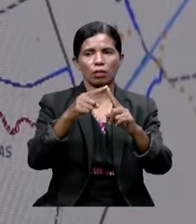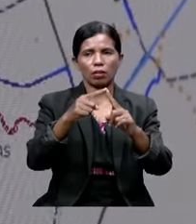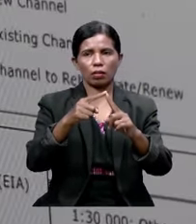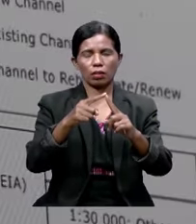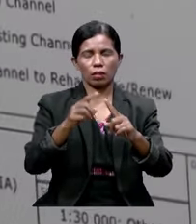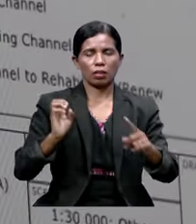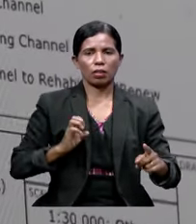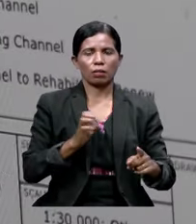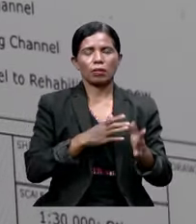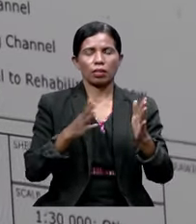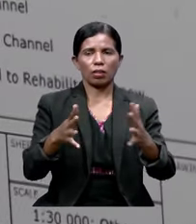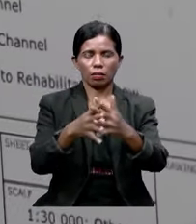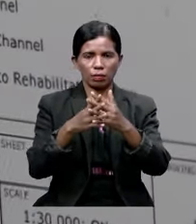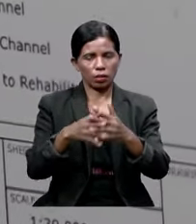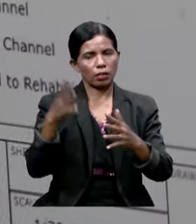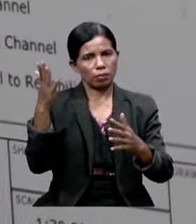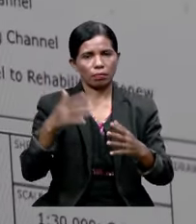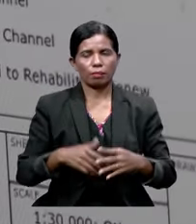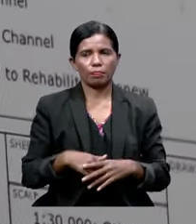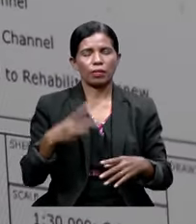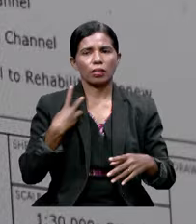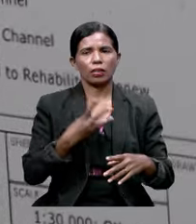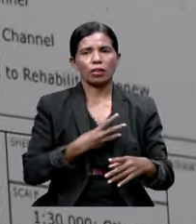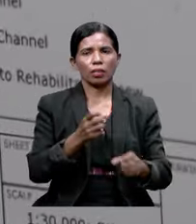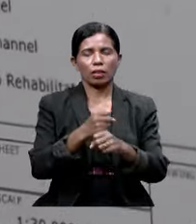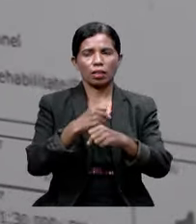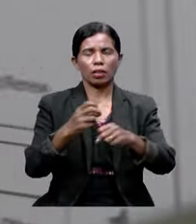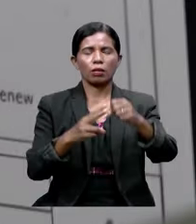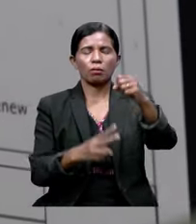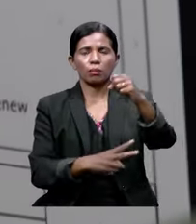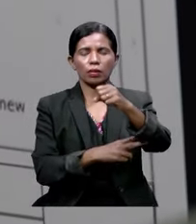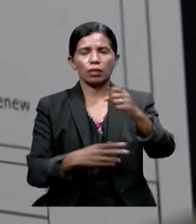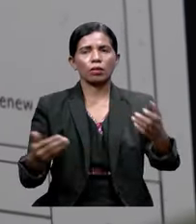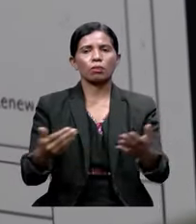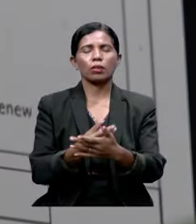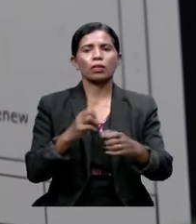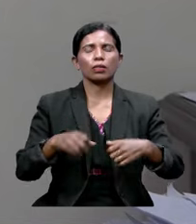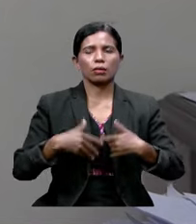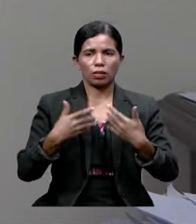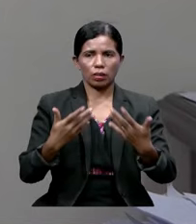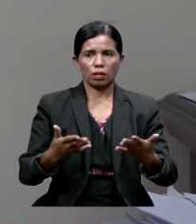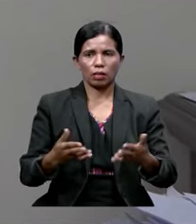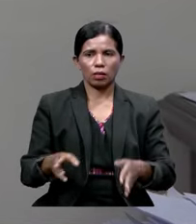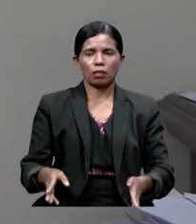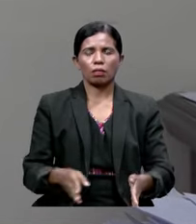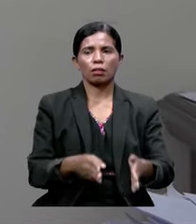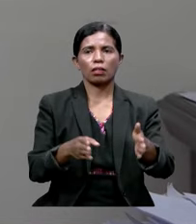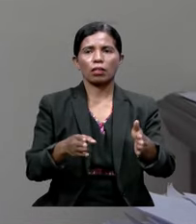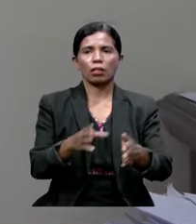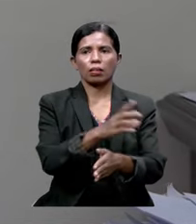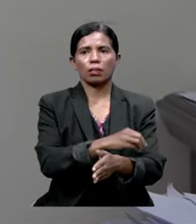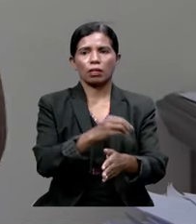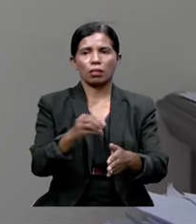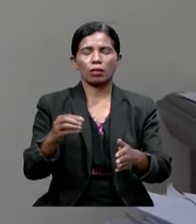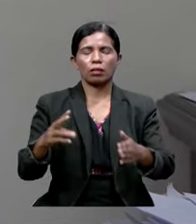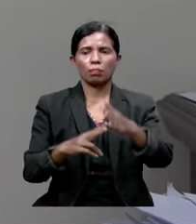embaixada América Neba. Ita tem que rala ponte foi um hira Para mota cantama na cidade tem que hal mo